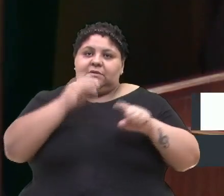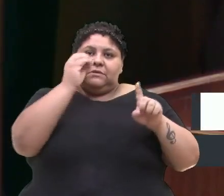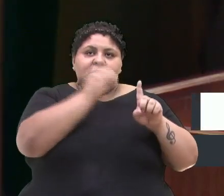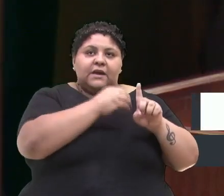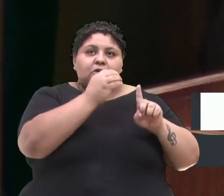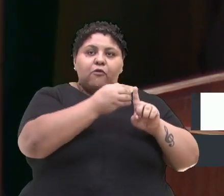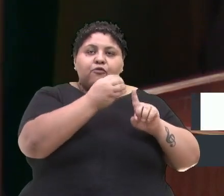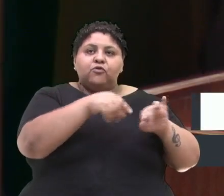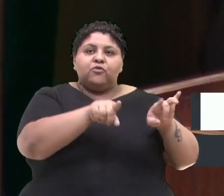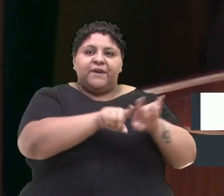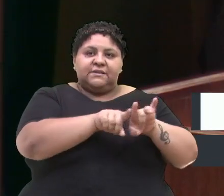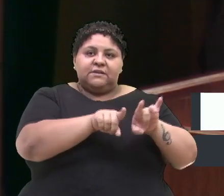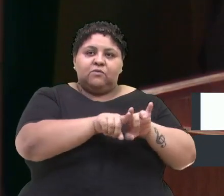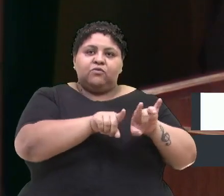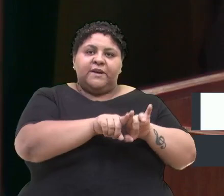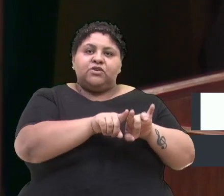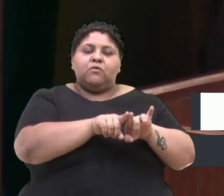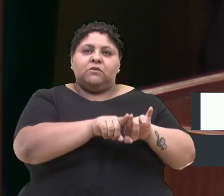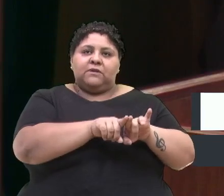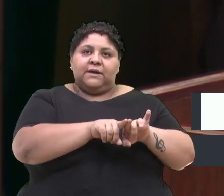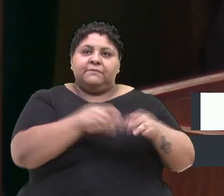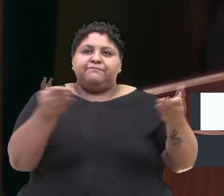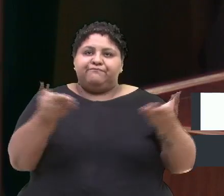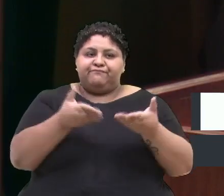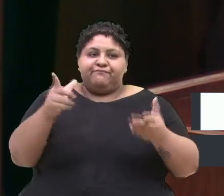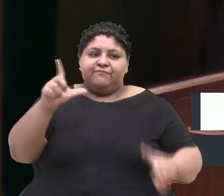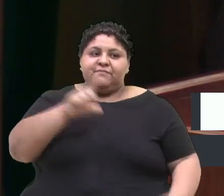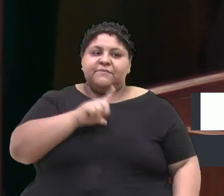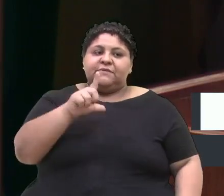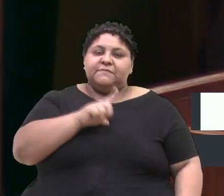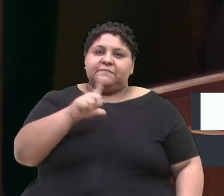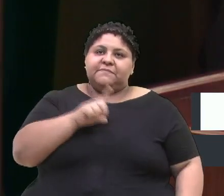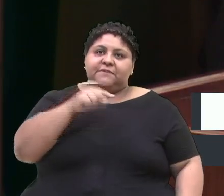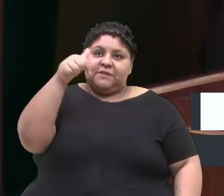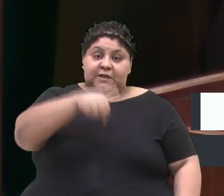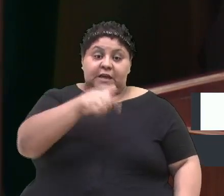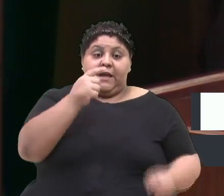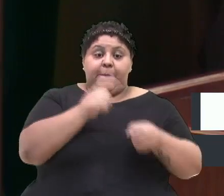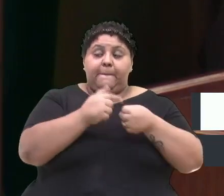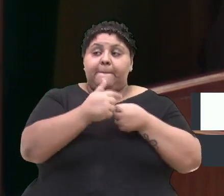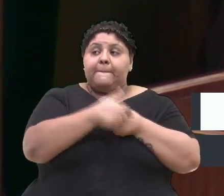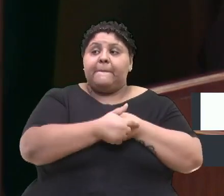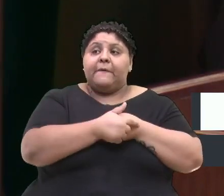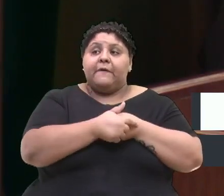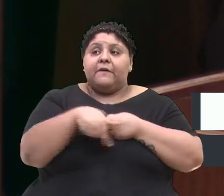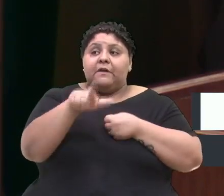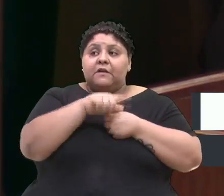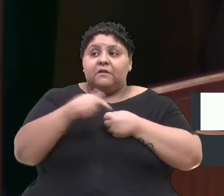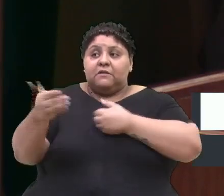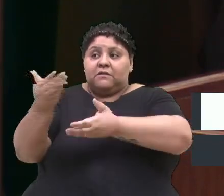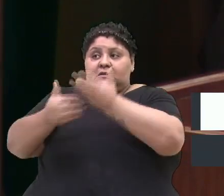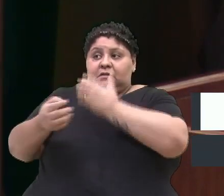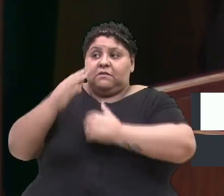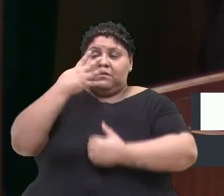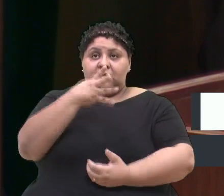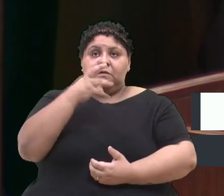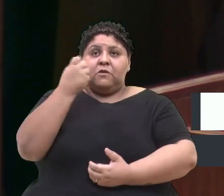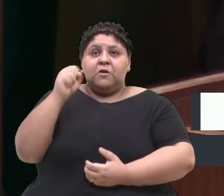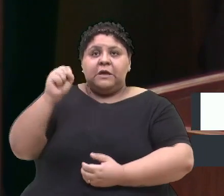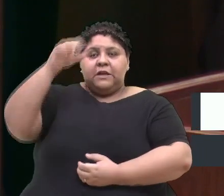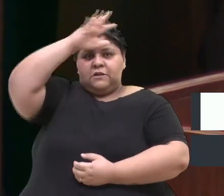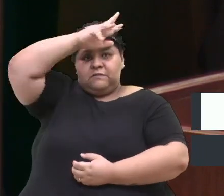ela precisa ser acolhida. Hoje, a gente tem um gargalo na nossa cidade, que a gente atende 48